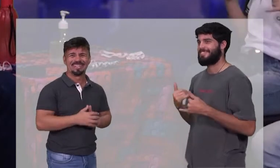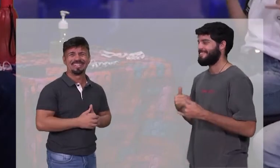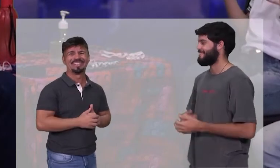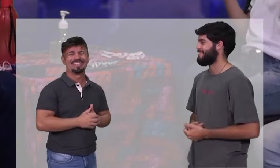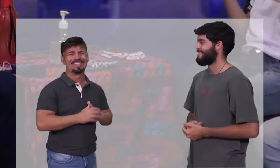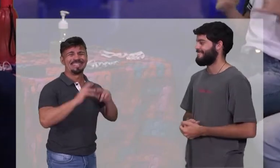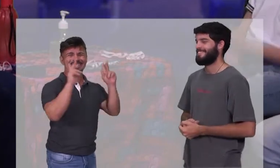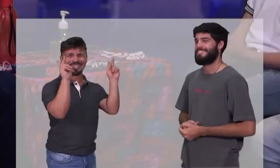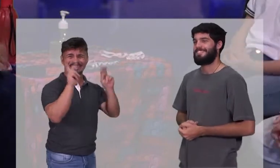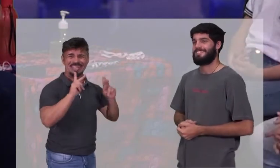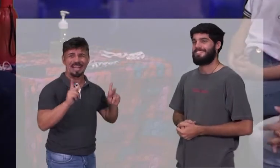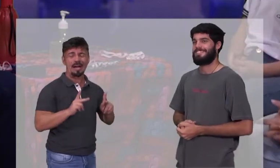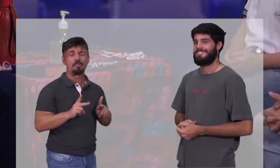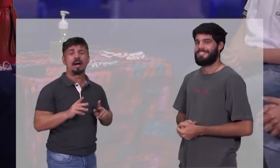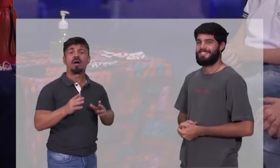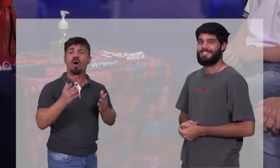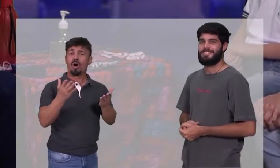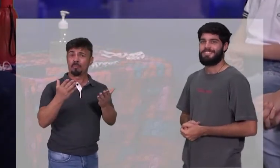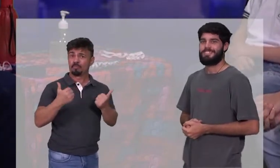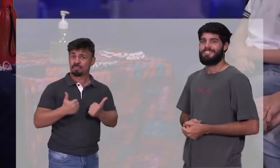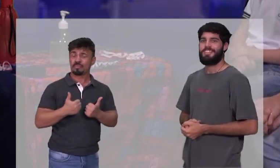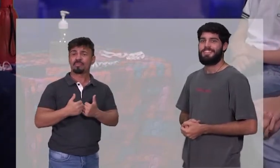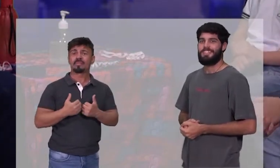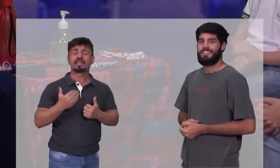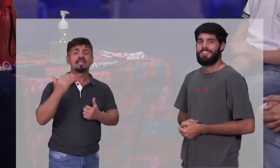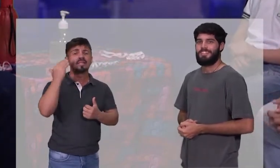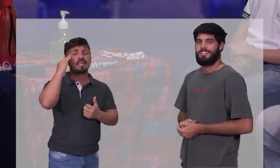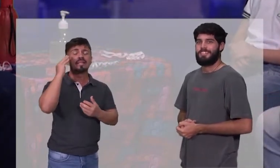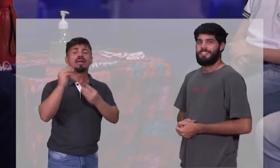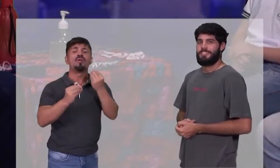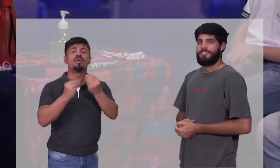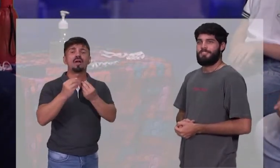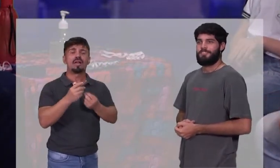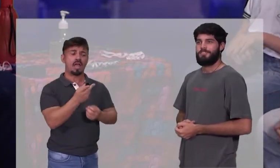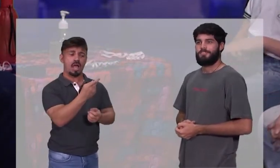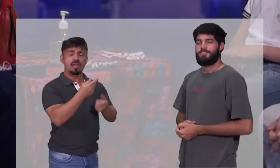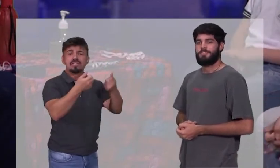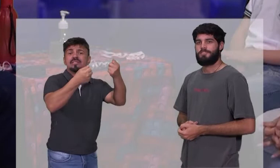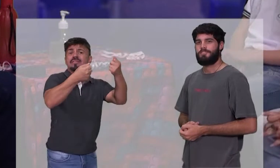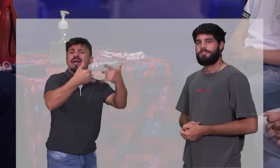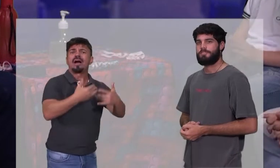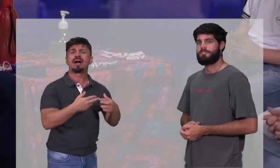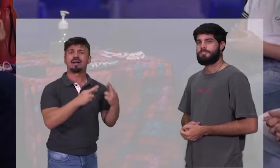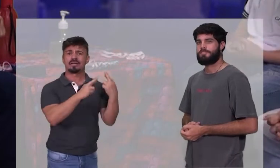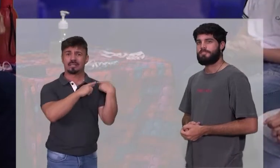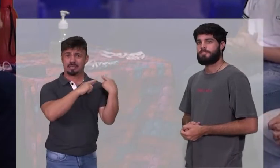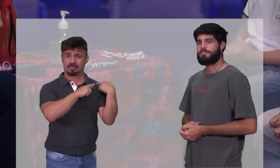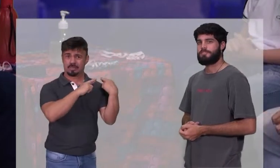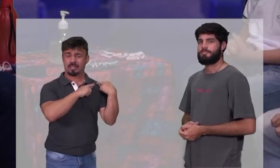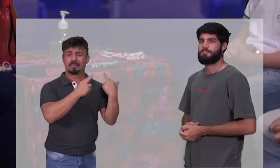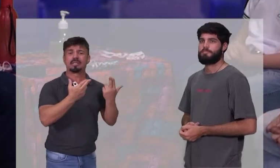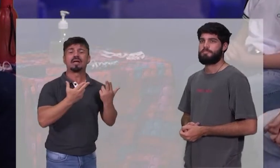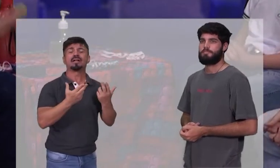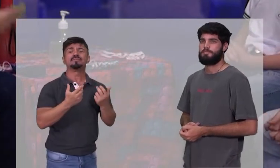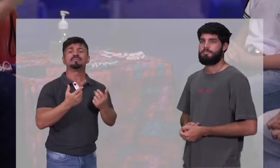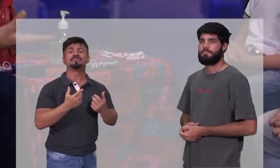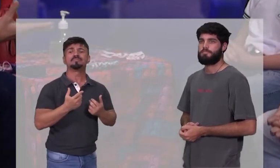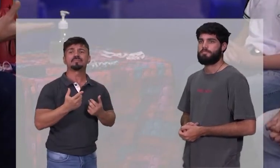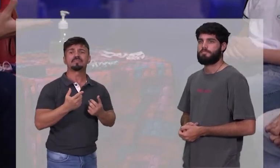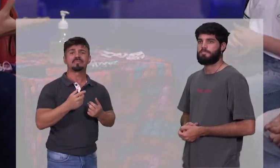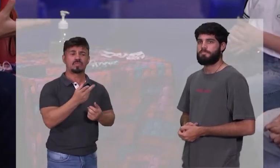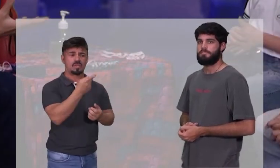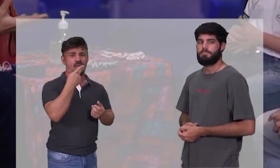gente. Tá tudo na paz. E aí, gente, só para que a gente... Vamos entender então aqui, né? Quando eles falam do autocuidado, da responsabilidade, quando a gente tem